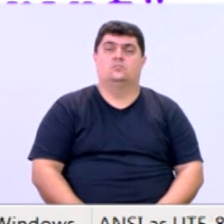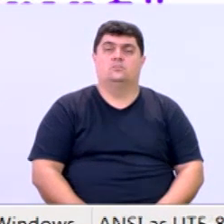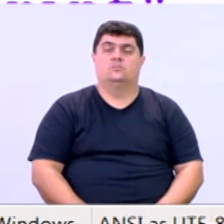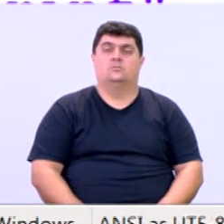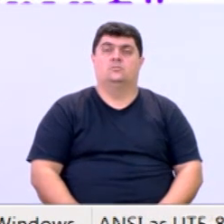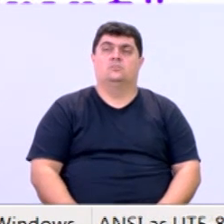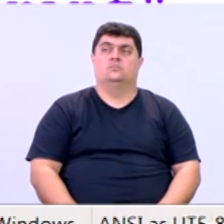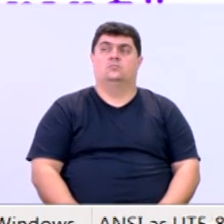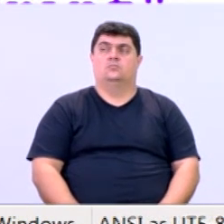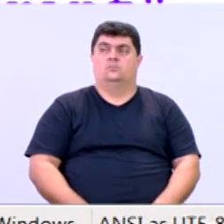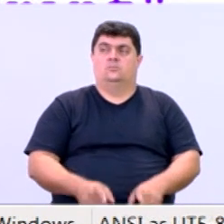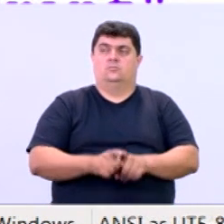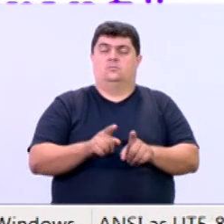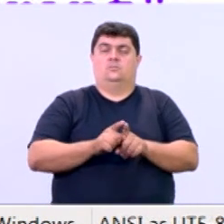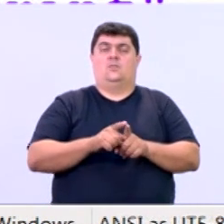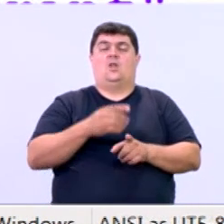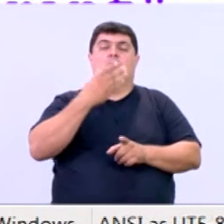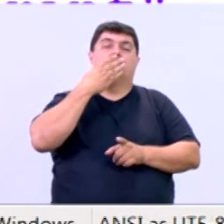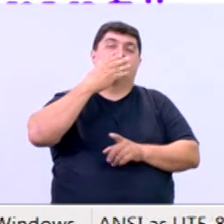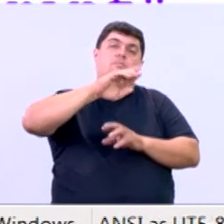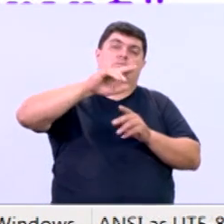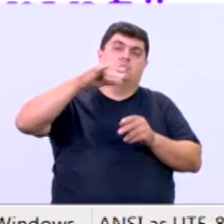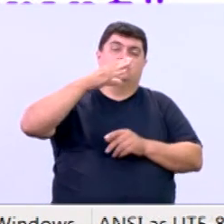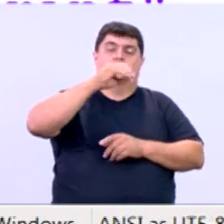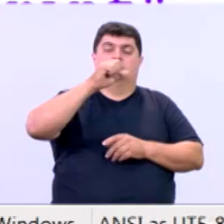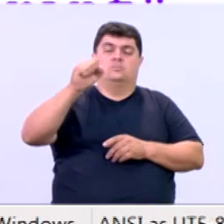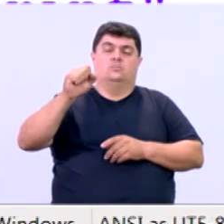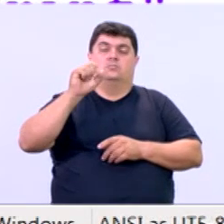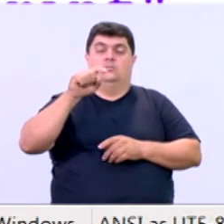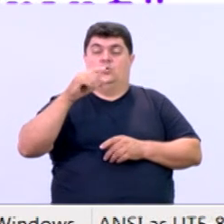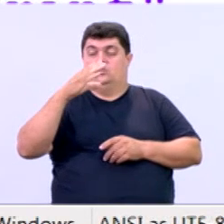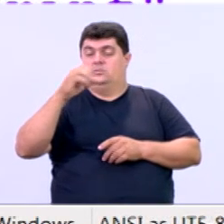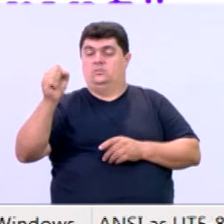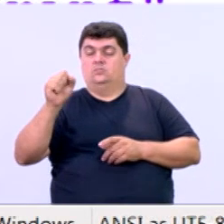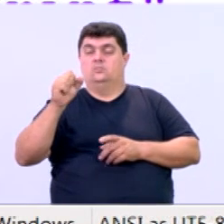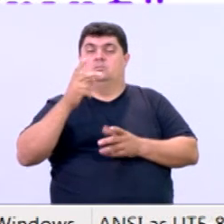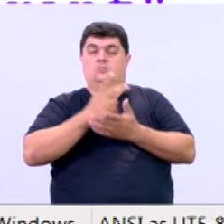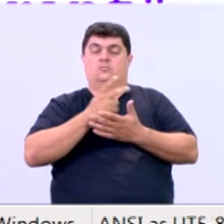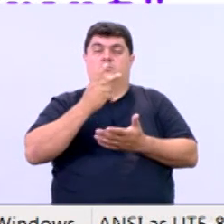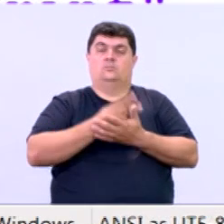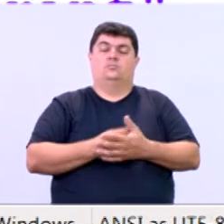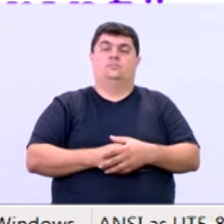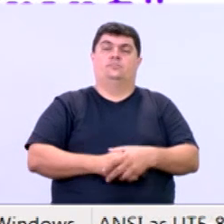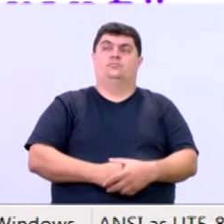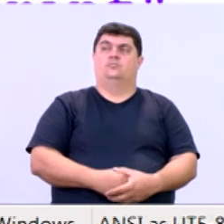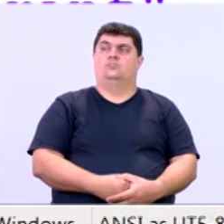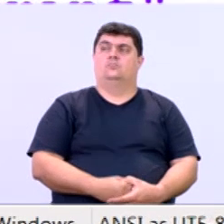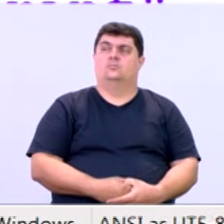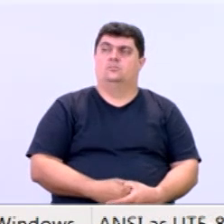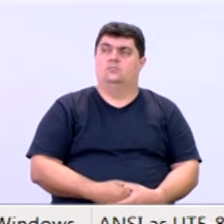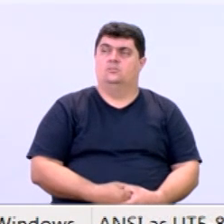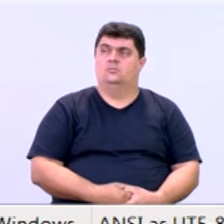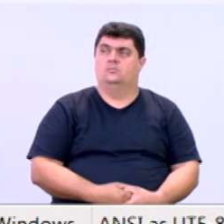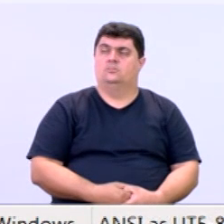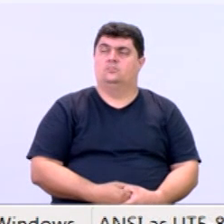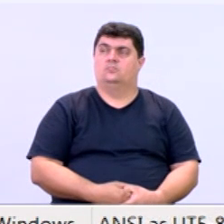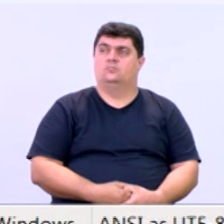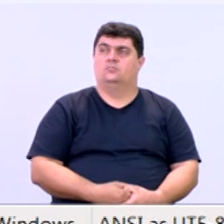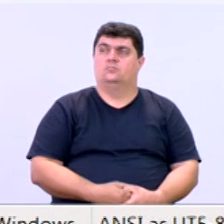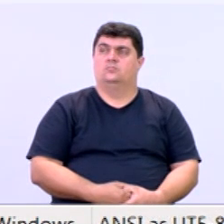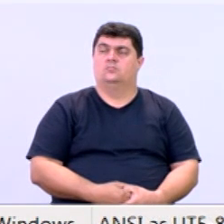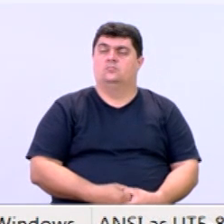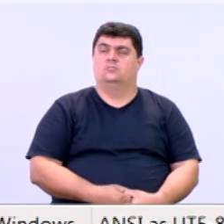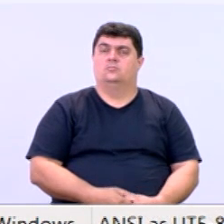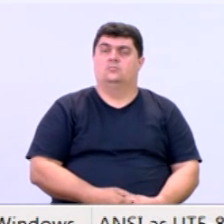de folha de estilo vai ter a extensão .css, tá? Deixei ele aqui também para